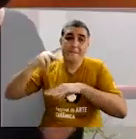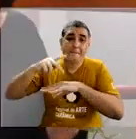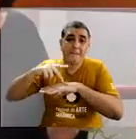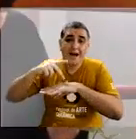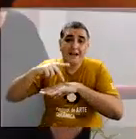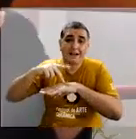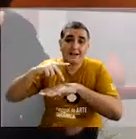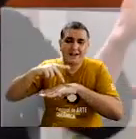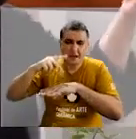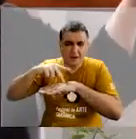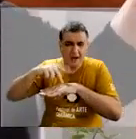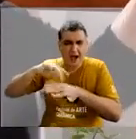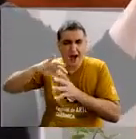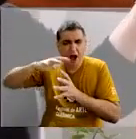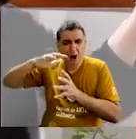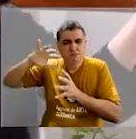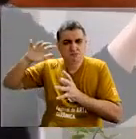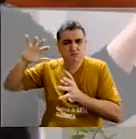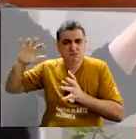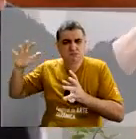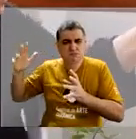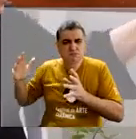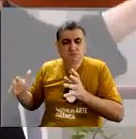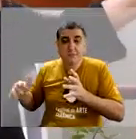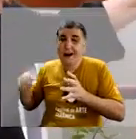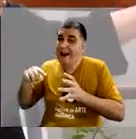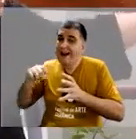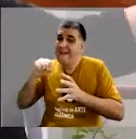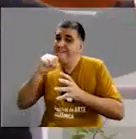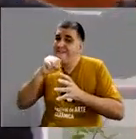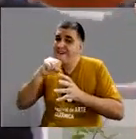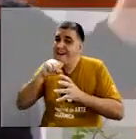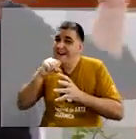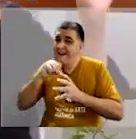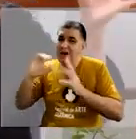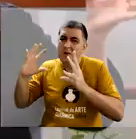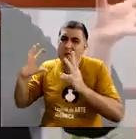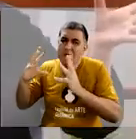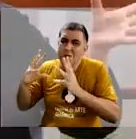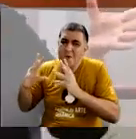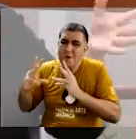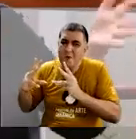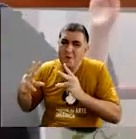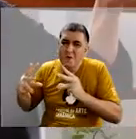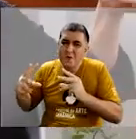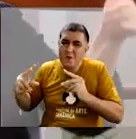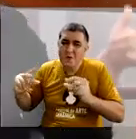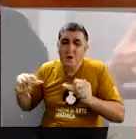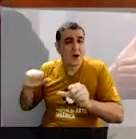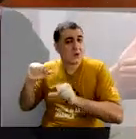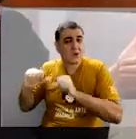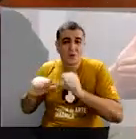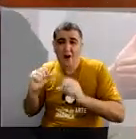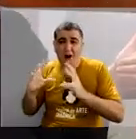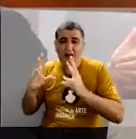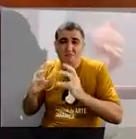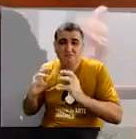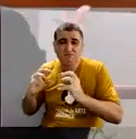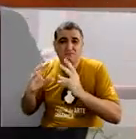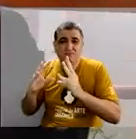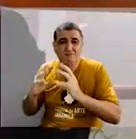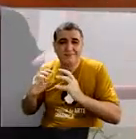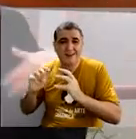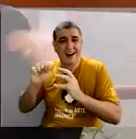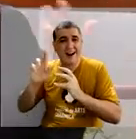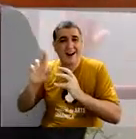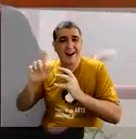é a decomposição dos grandes maciços, das rochas, que a gente olha, a pedra está macela, que beleza, ela está se decompondo, eu